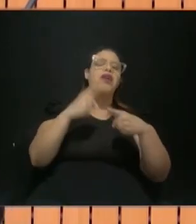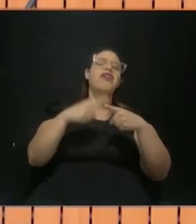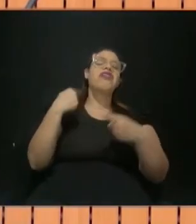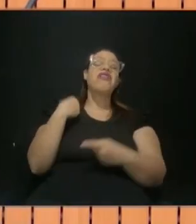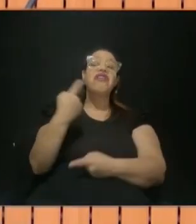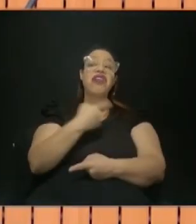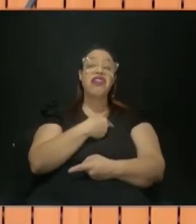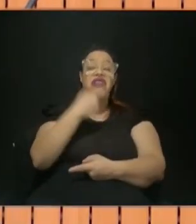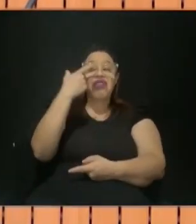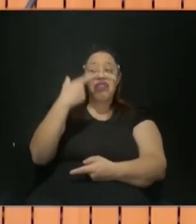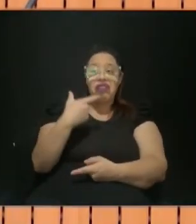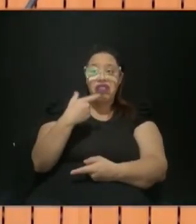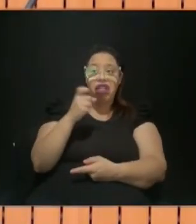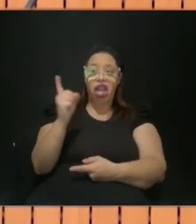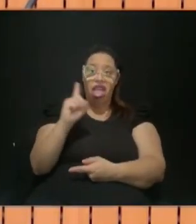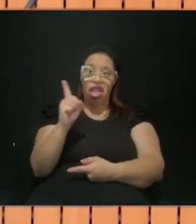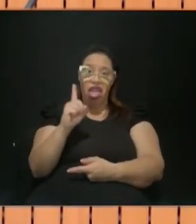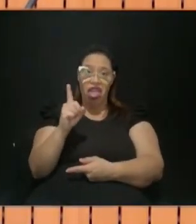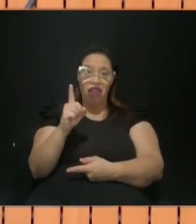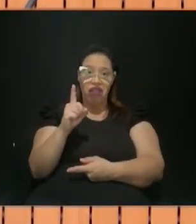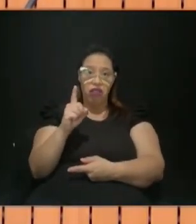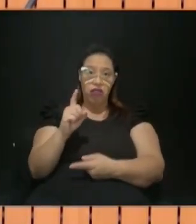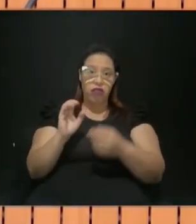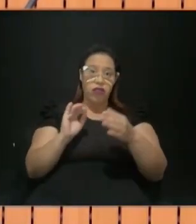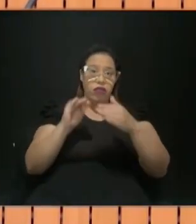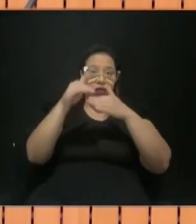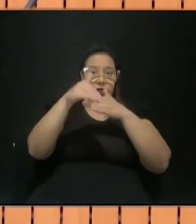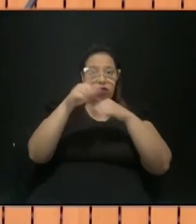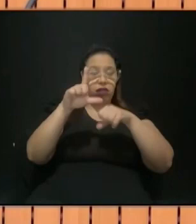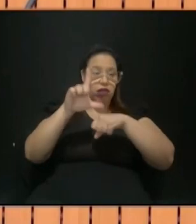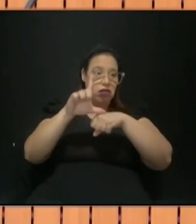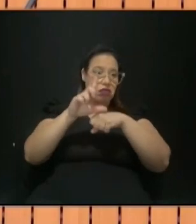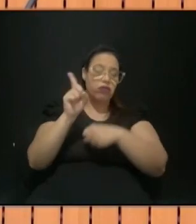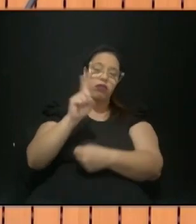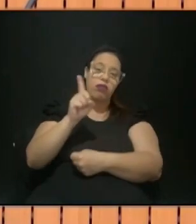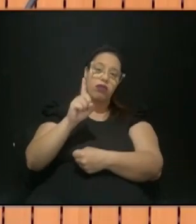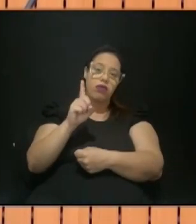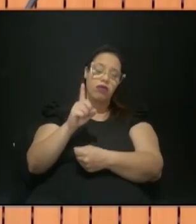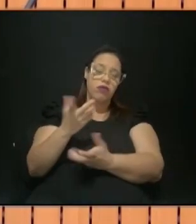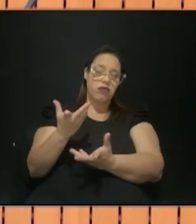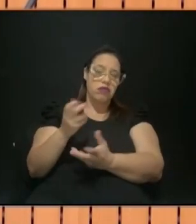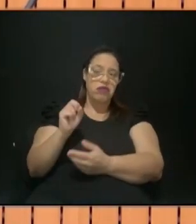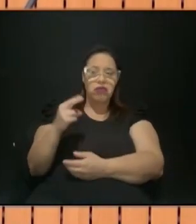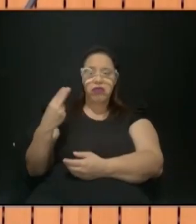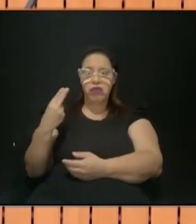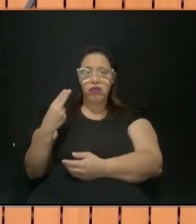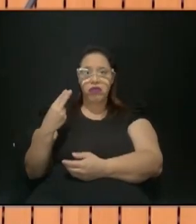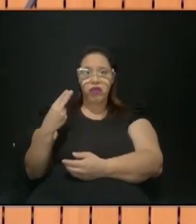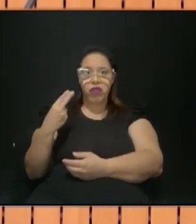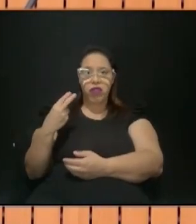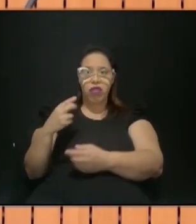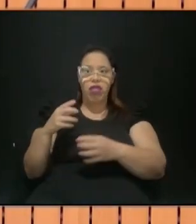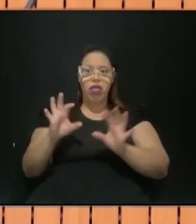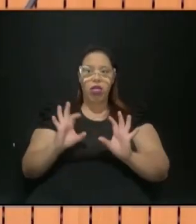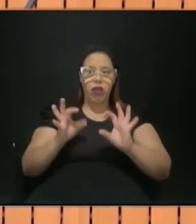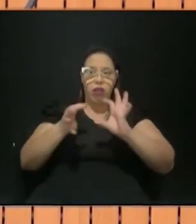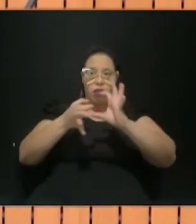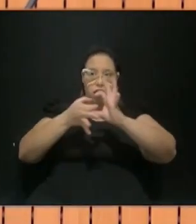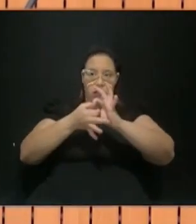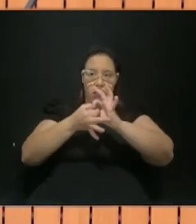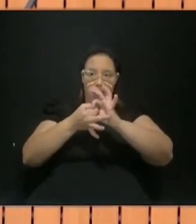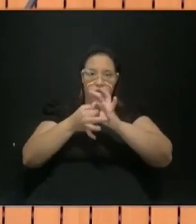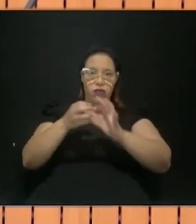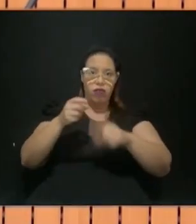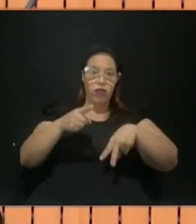não é maçom só para ir dentro das lojas, para bater malhete ou para nos confraternizarmos. Eu acho que o maçom tem que se